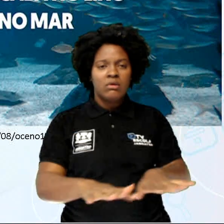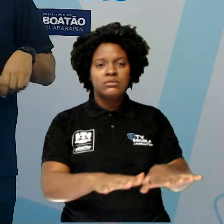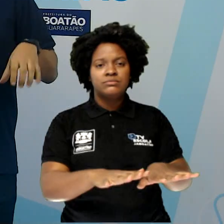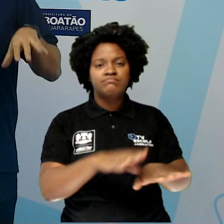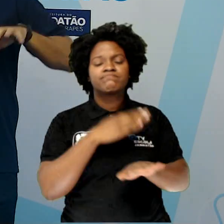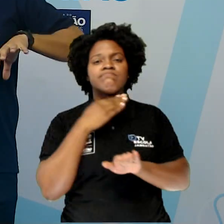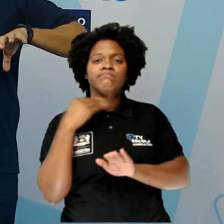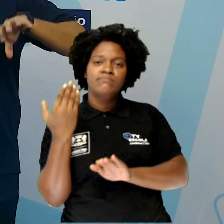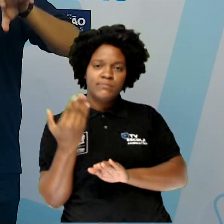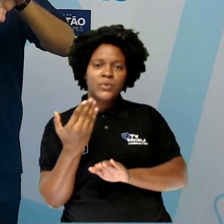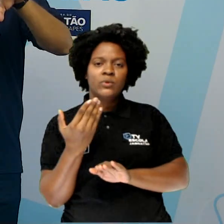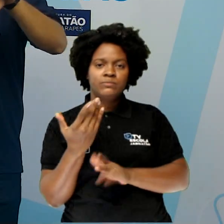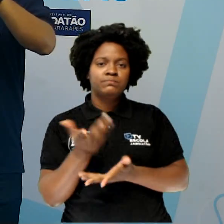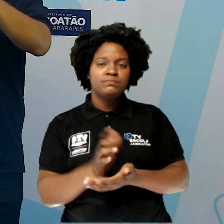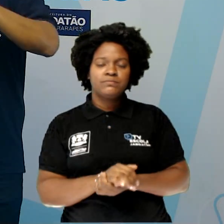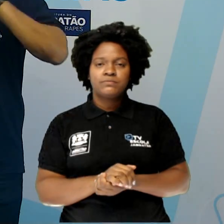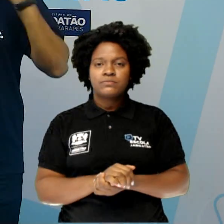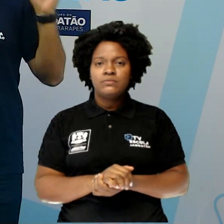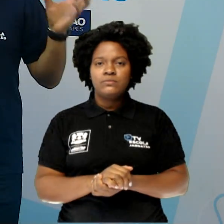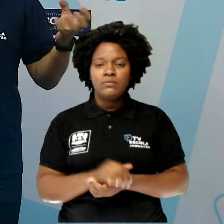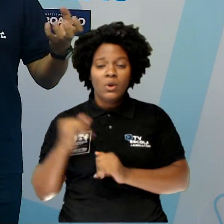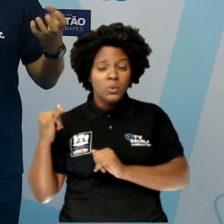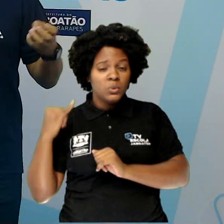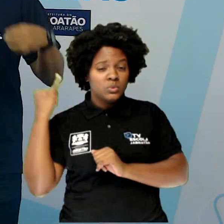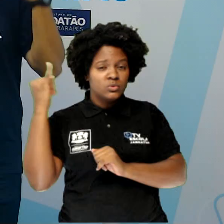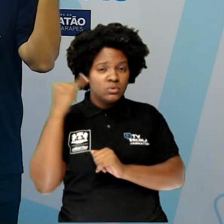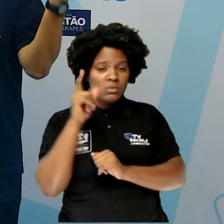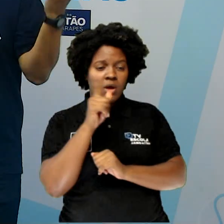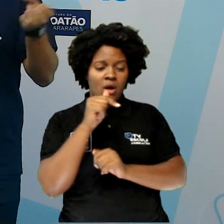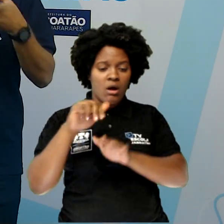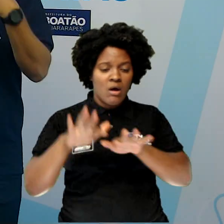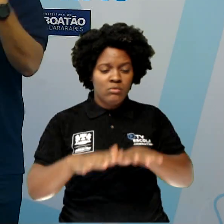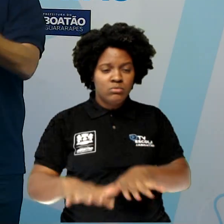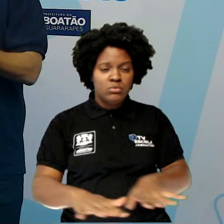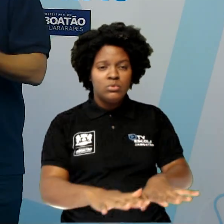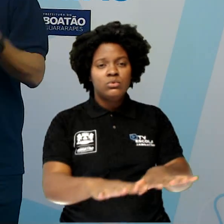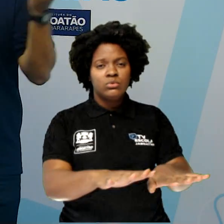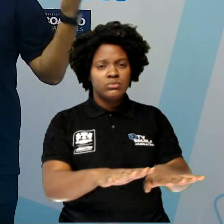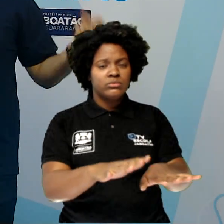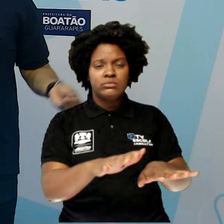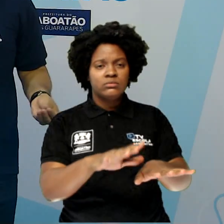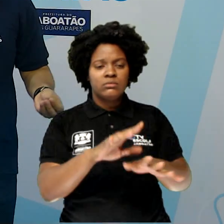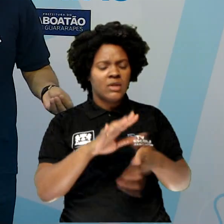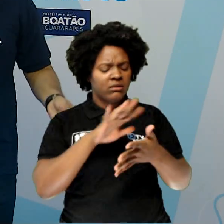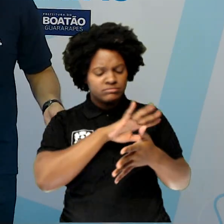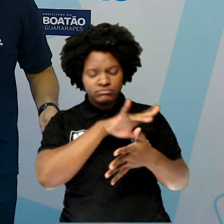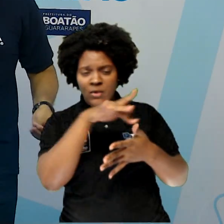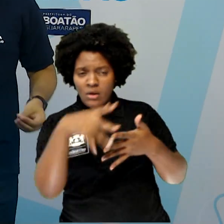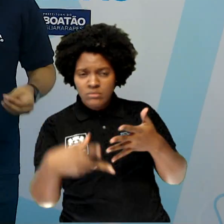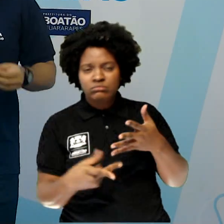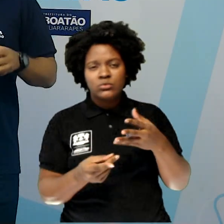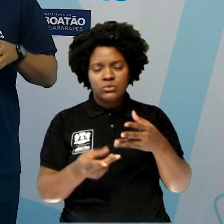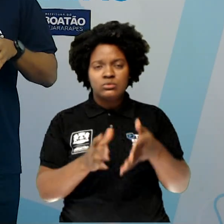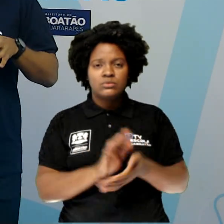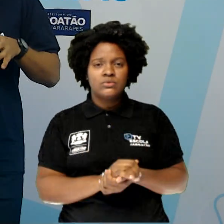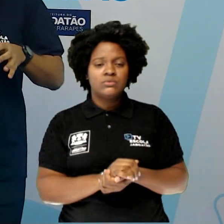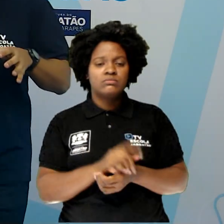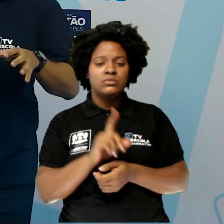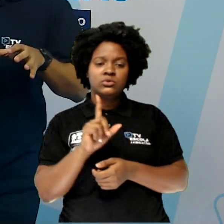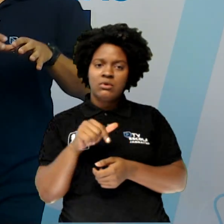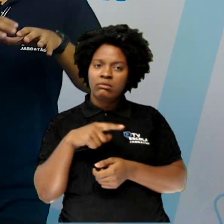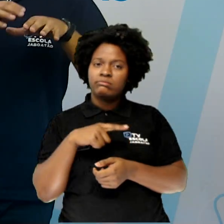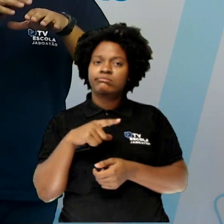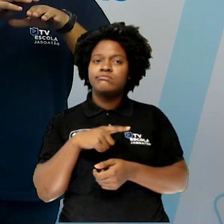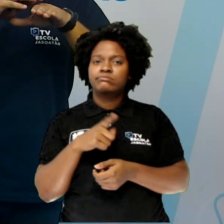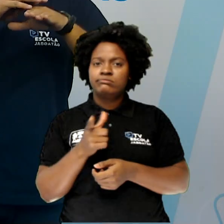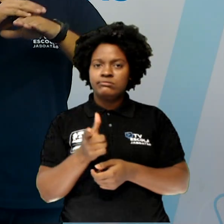nisso. Inclusive, nos principais oceanos, tanto no Pacífico, quanto no Atlântico, quanto no Índico, já existem